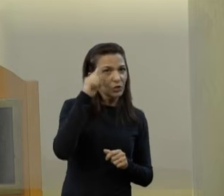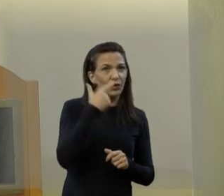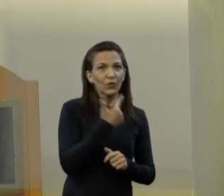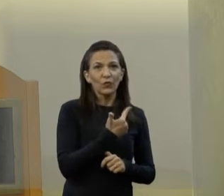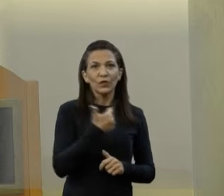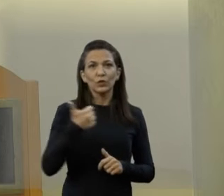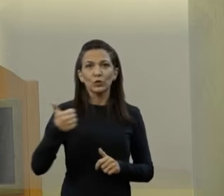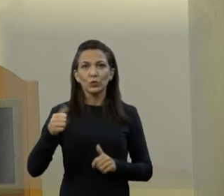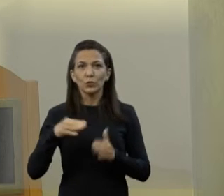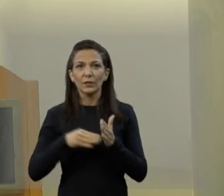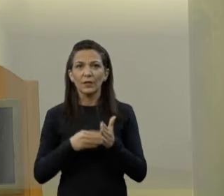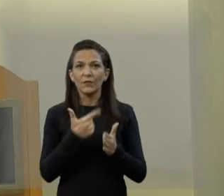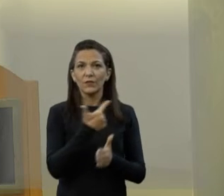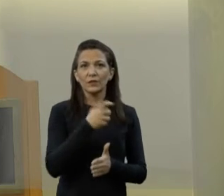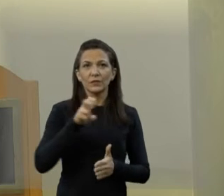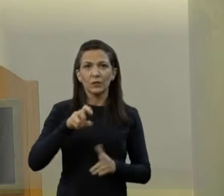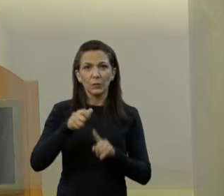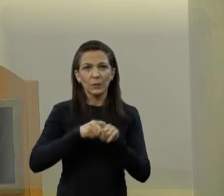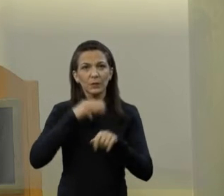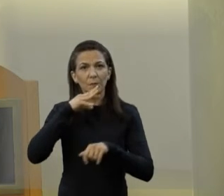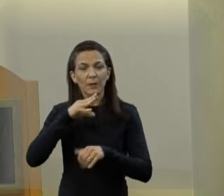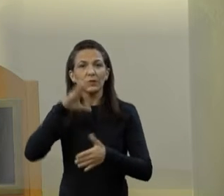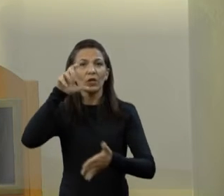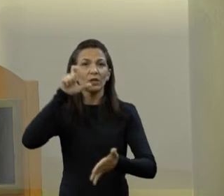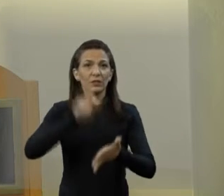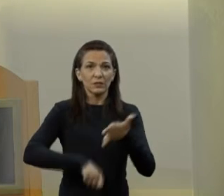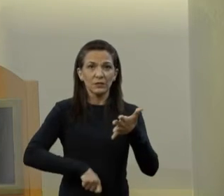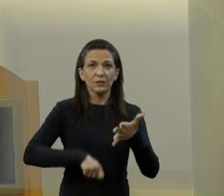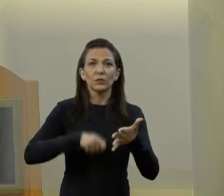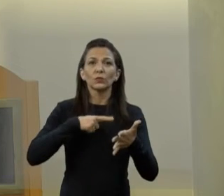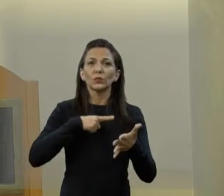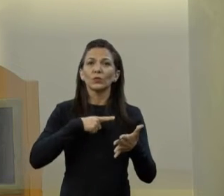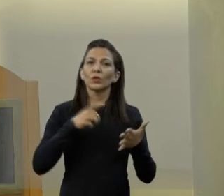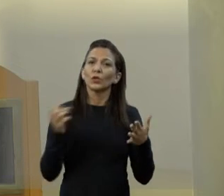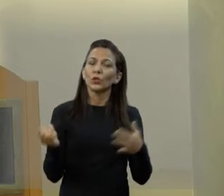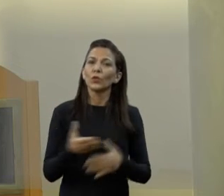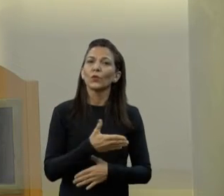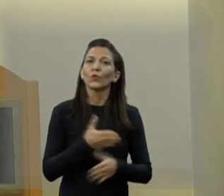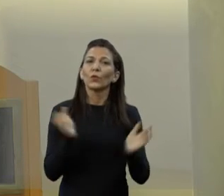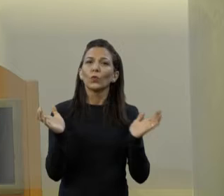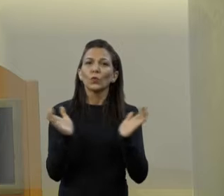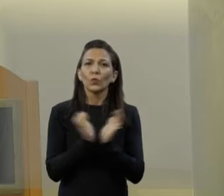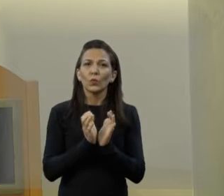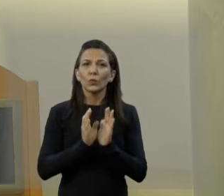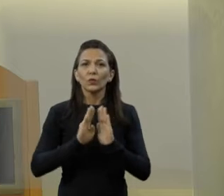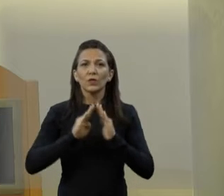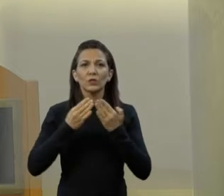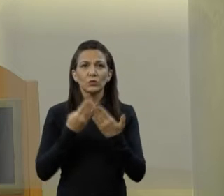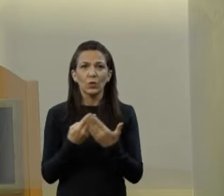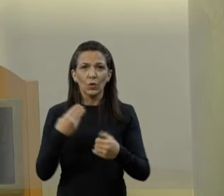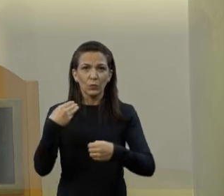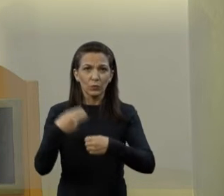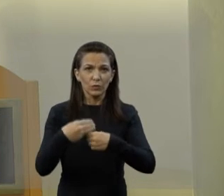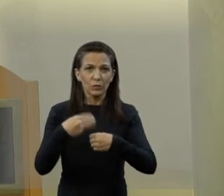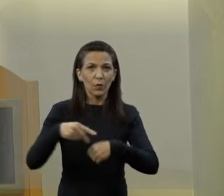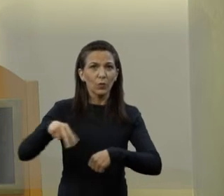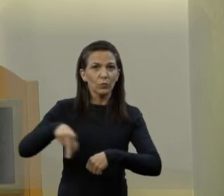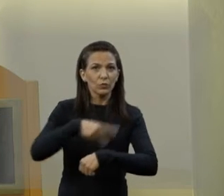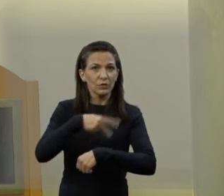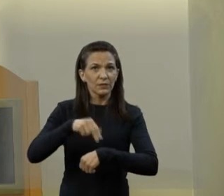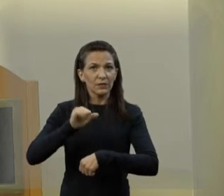ao dia 25 de Março com as inscrições abertas para nova Turma da Escola Municipal de dança